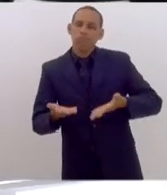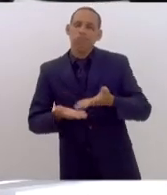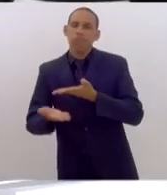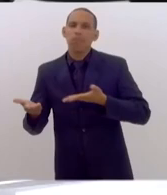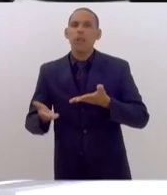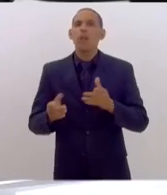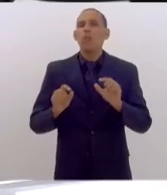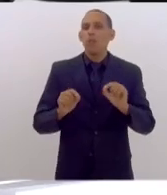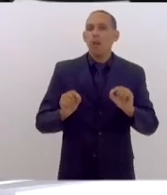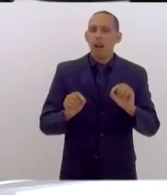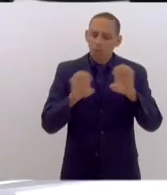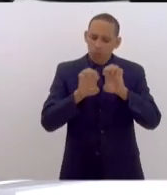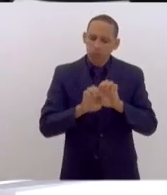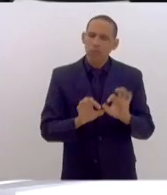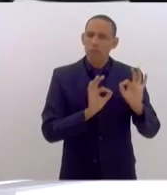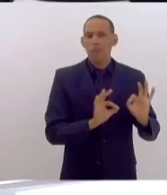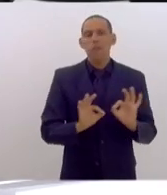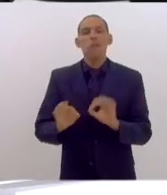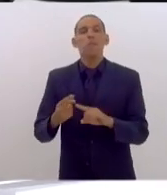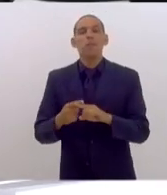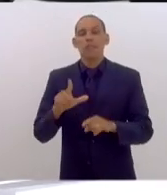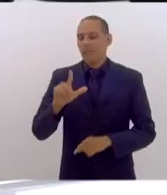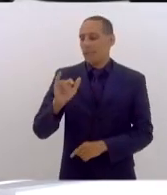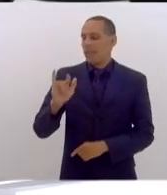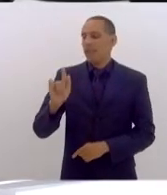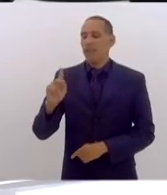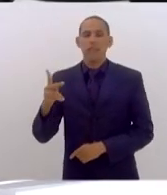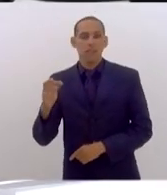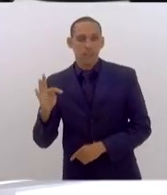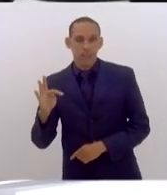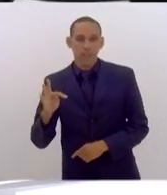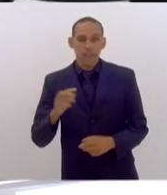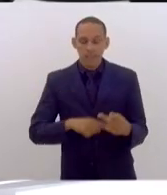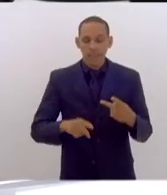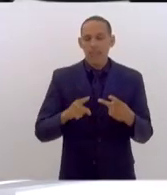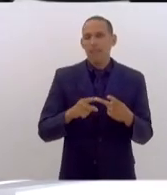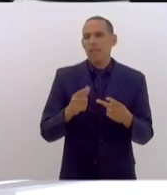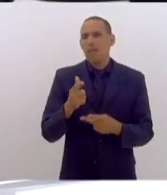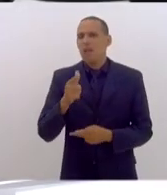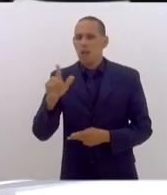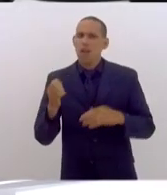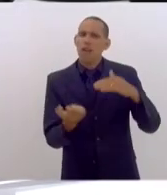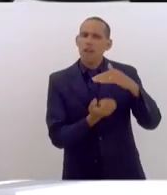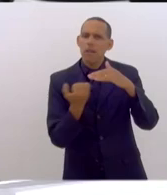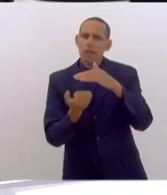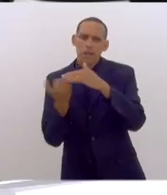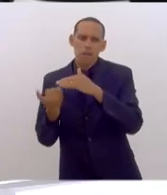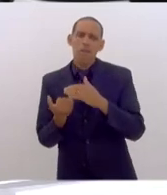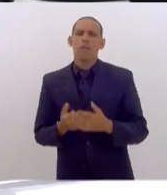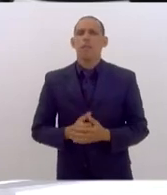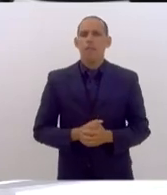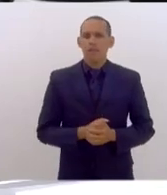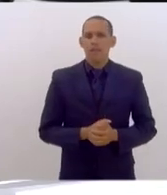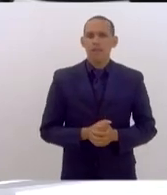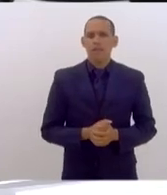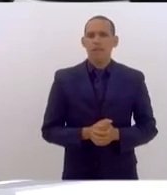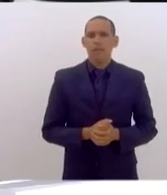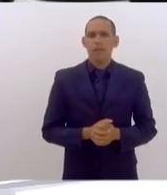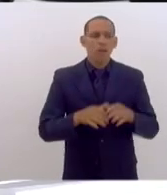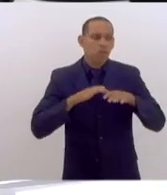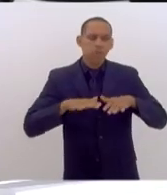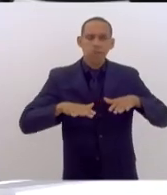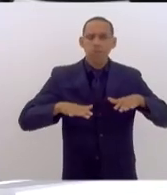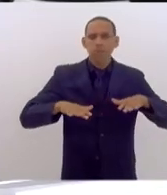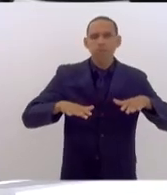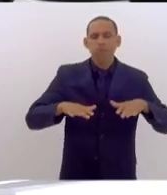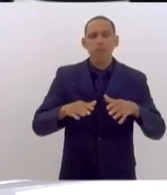eficaz Por que tanta Light conta net e as demais empresas também de telefonia todas